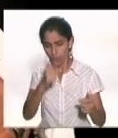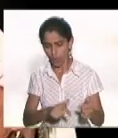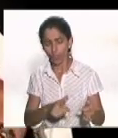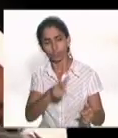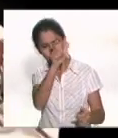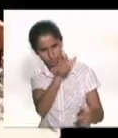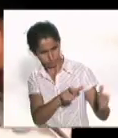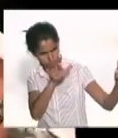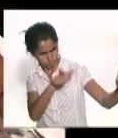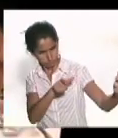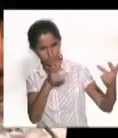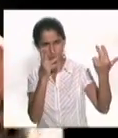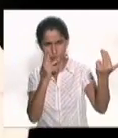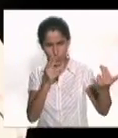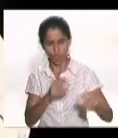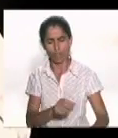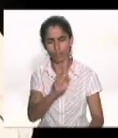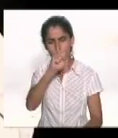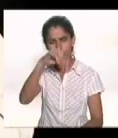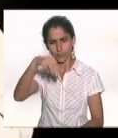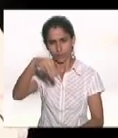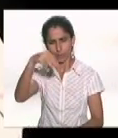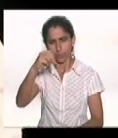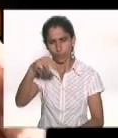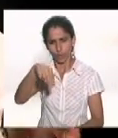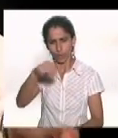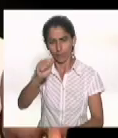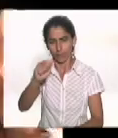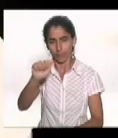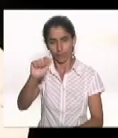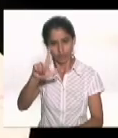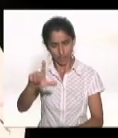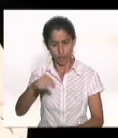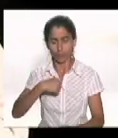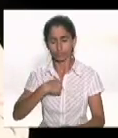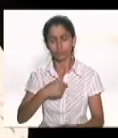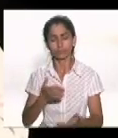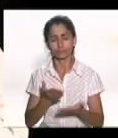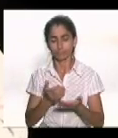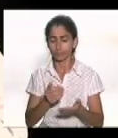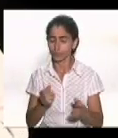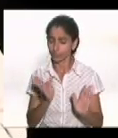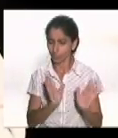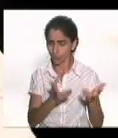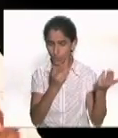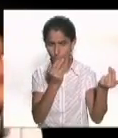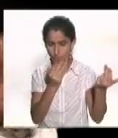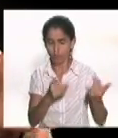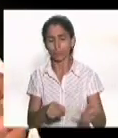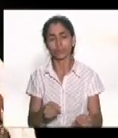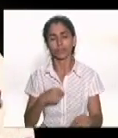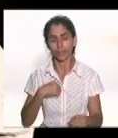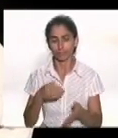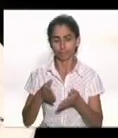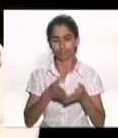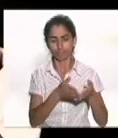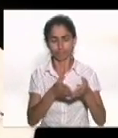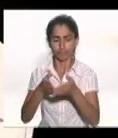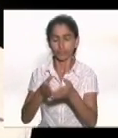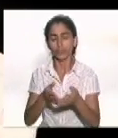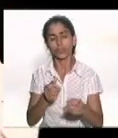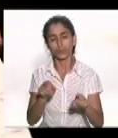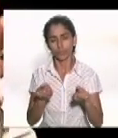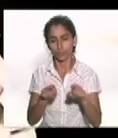2 anos depois que passou, e nós fomos viajar no Eugênio C, Davi Eugênio C, estava eu,